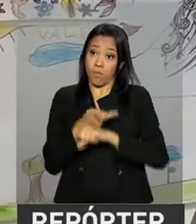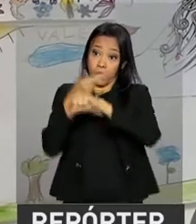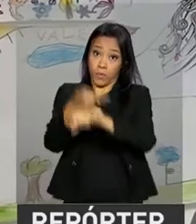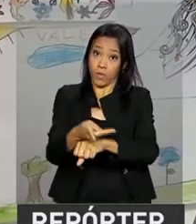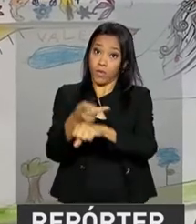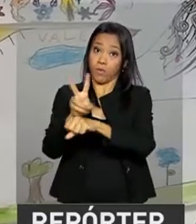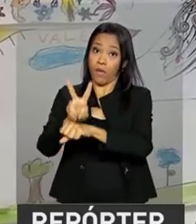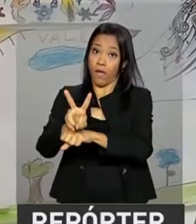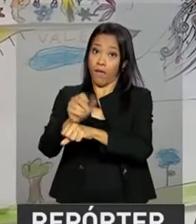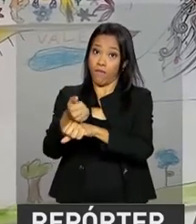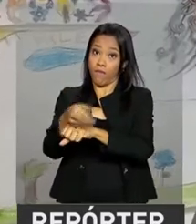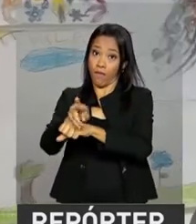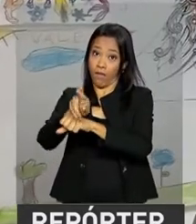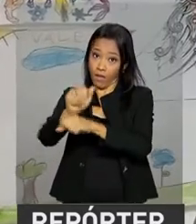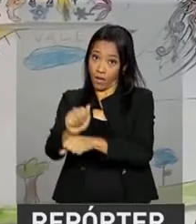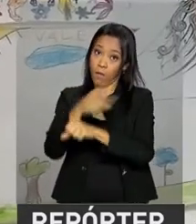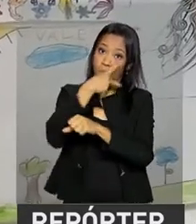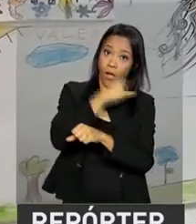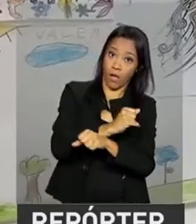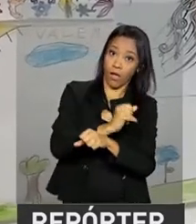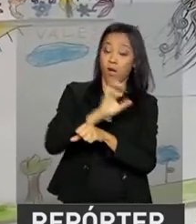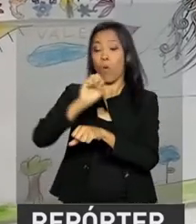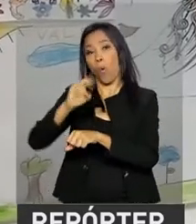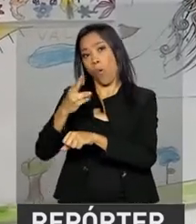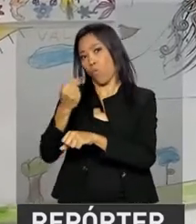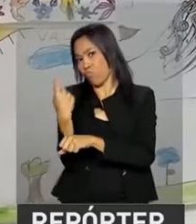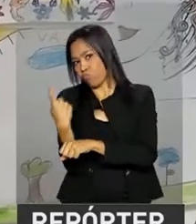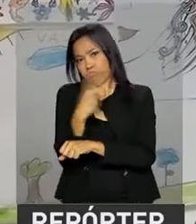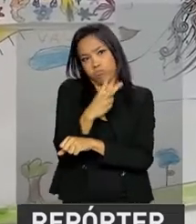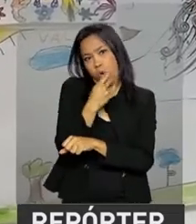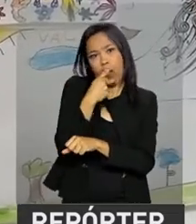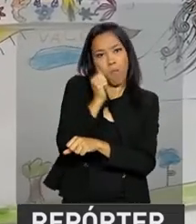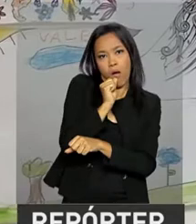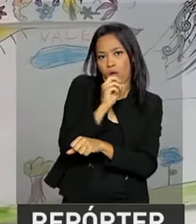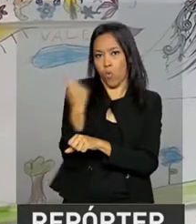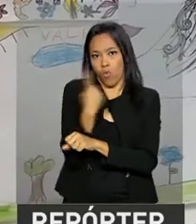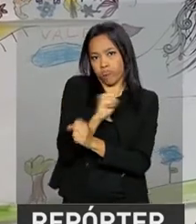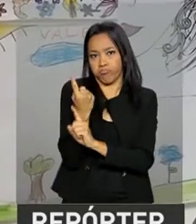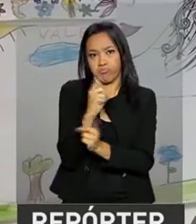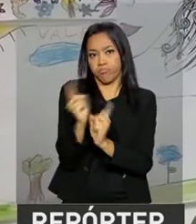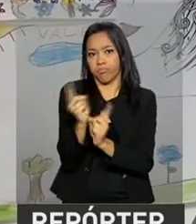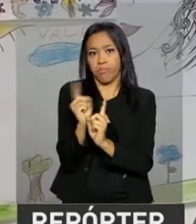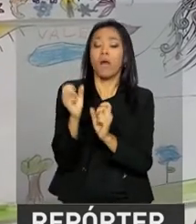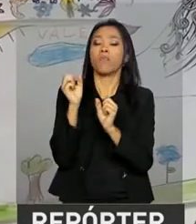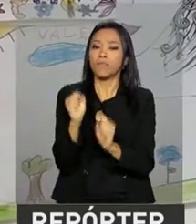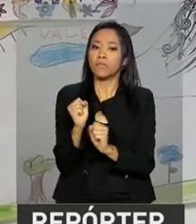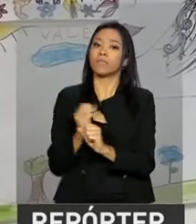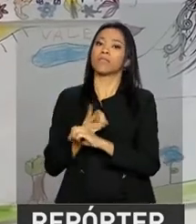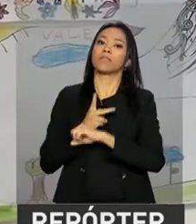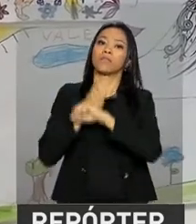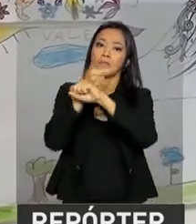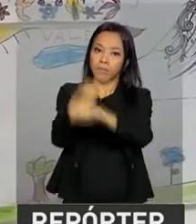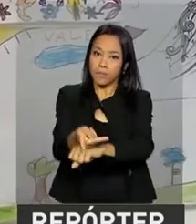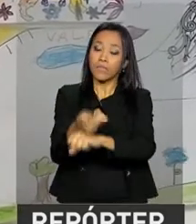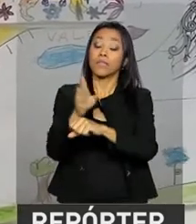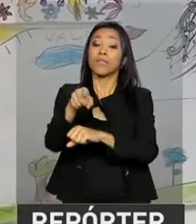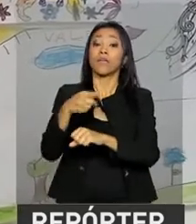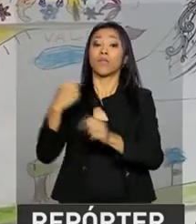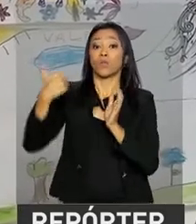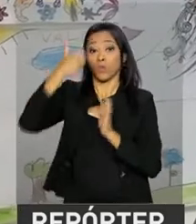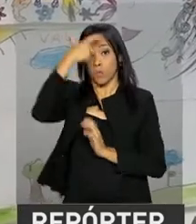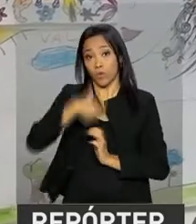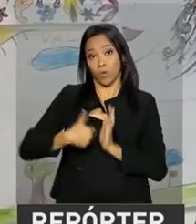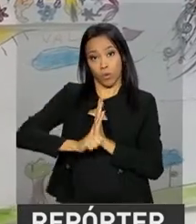infância, ambos os pais ou apenas um deles, se for na companhia do outro, deverá comparecer portando seu documento